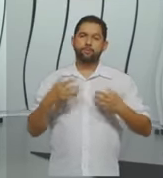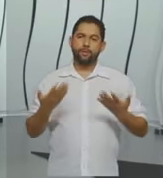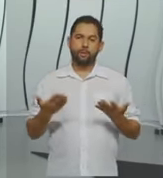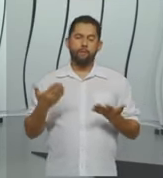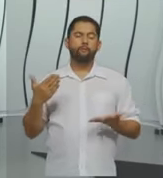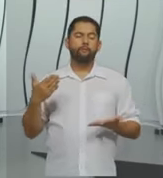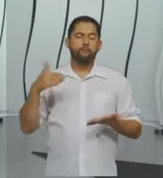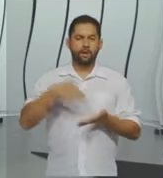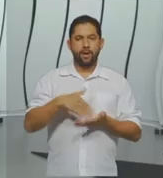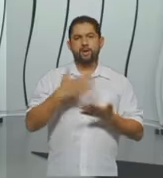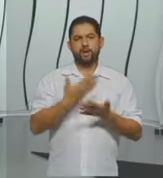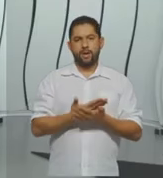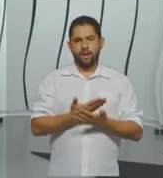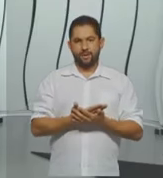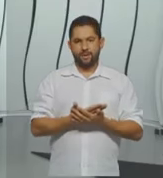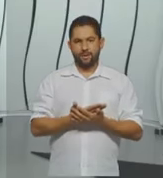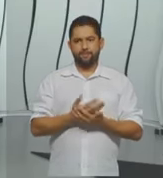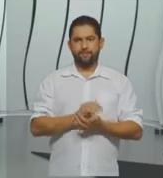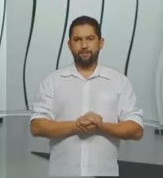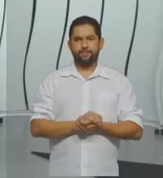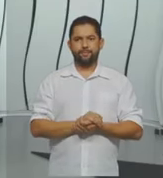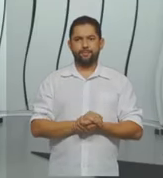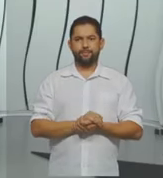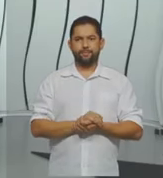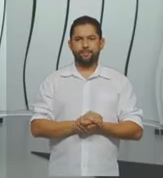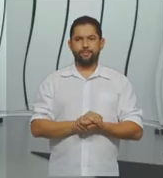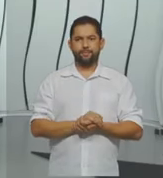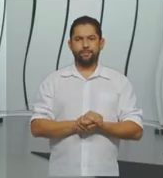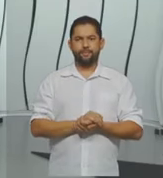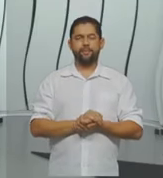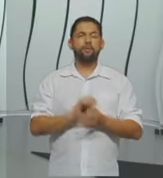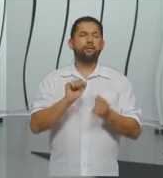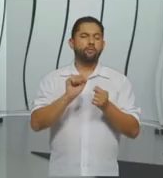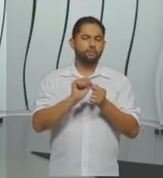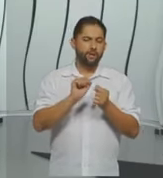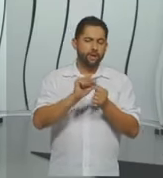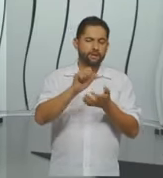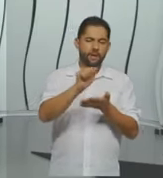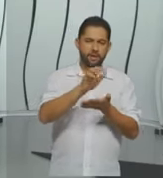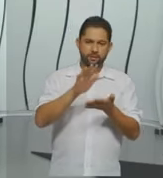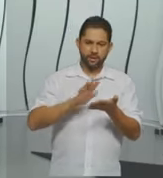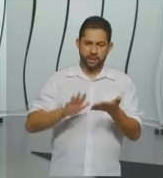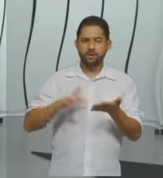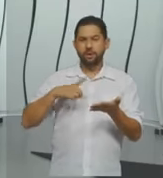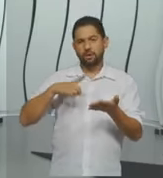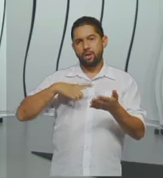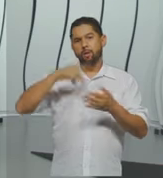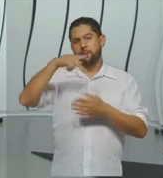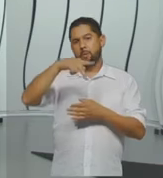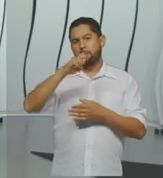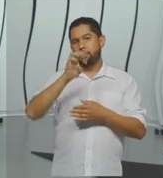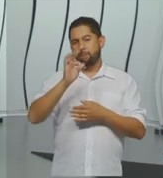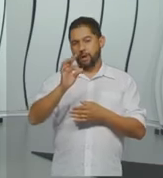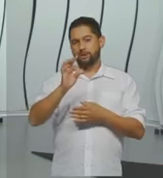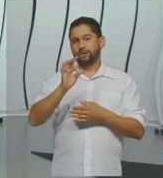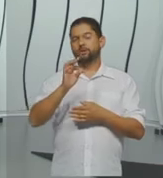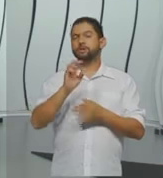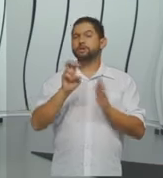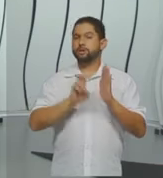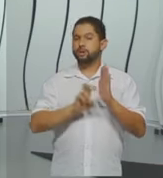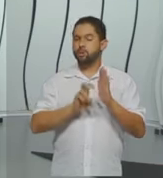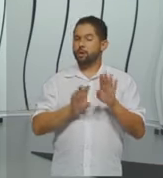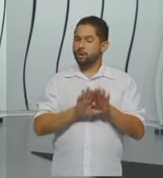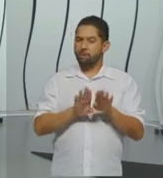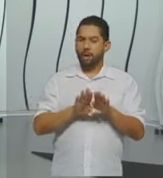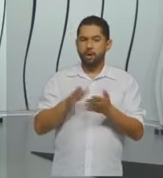aqui. Eu peço a vocês que façam os exercícios que estão disponíveis no PET de vocês. Também estudem no